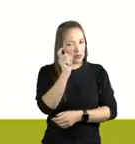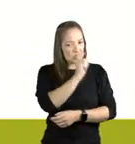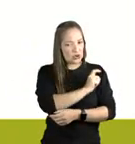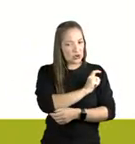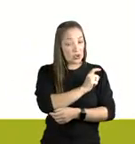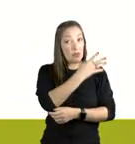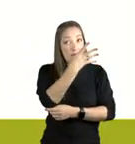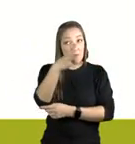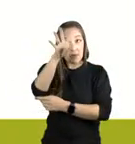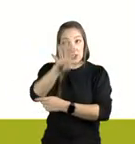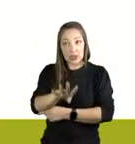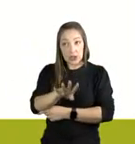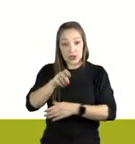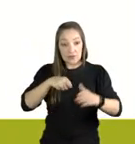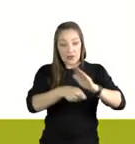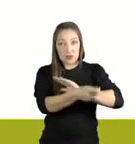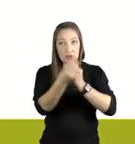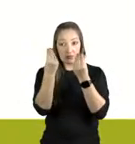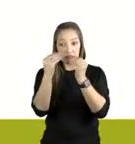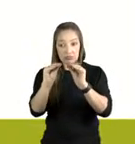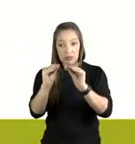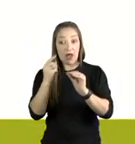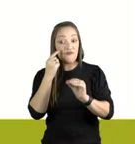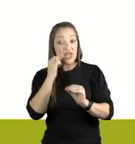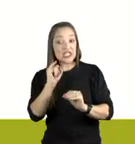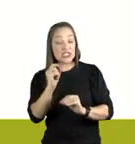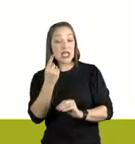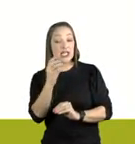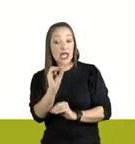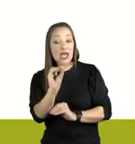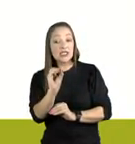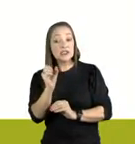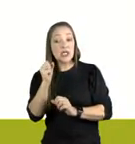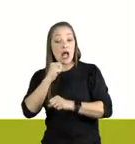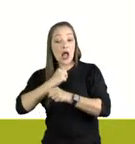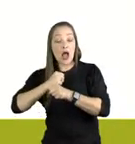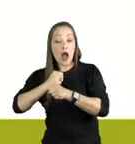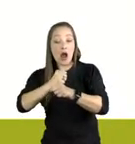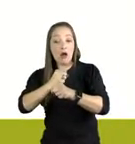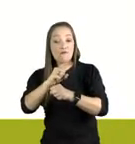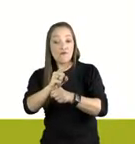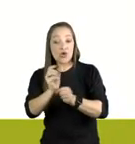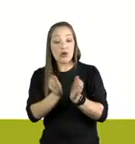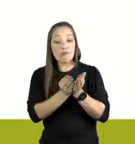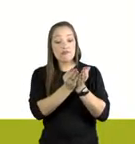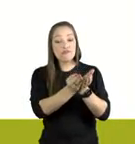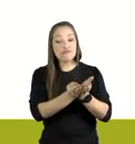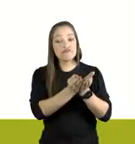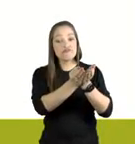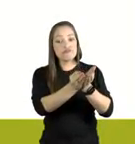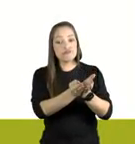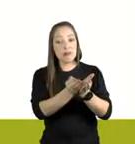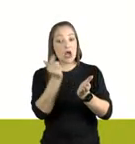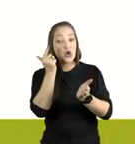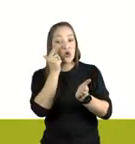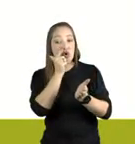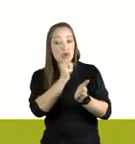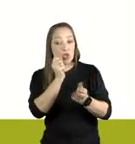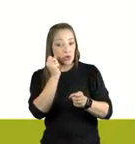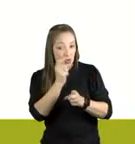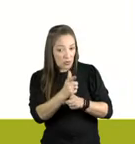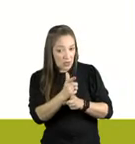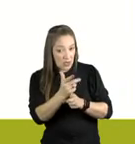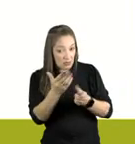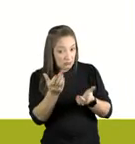veja. Se em 10 anos você conseguiria comprar um iate com aquele dinheiro investido, provavelmente é uma rentabilidade